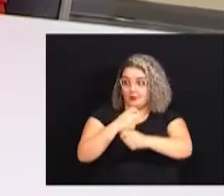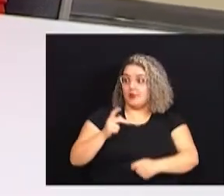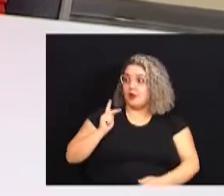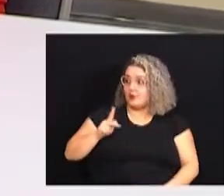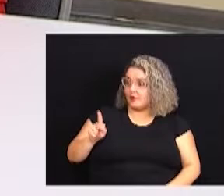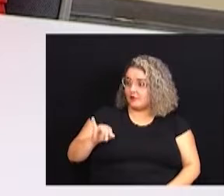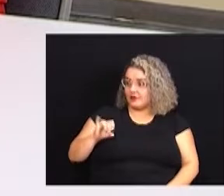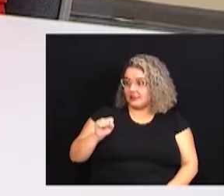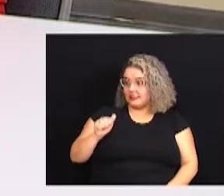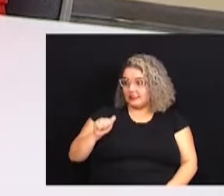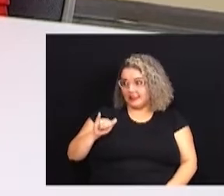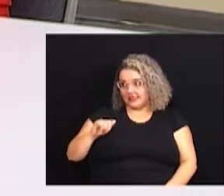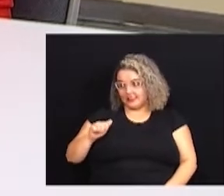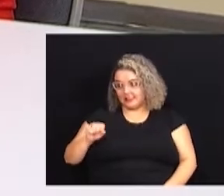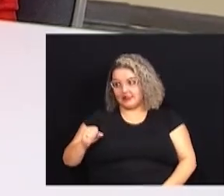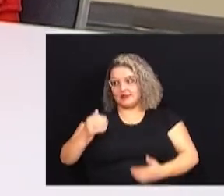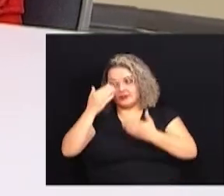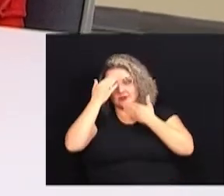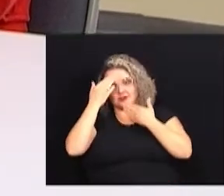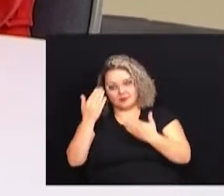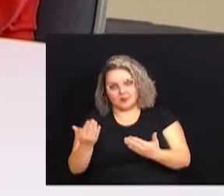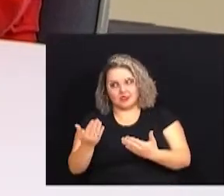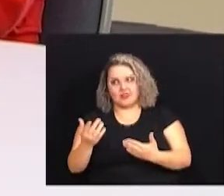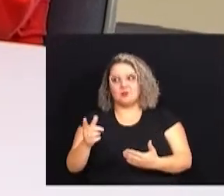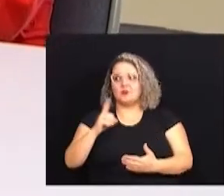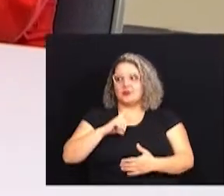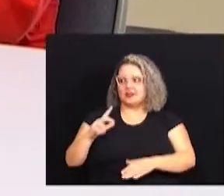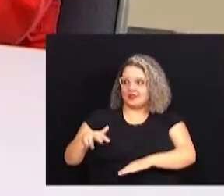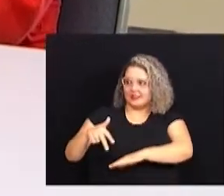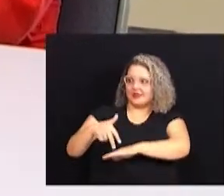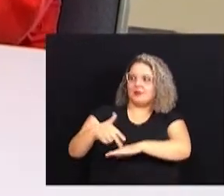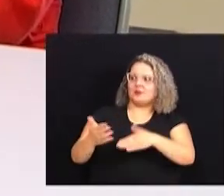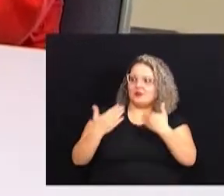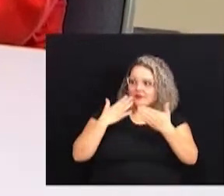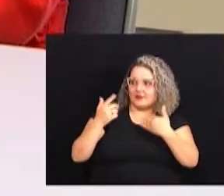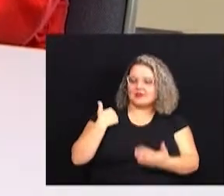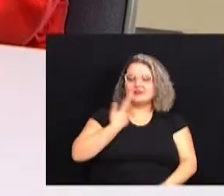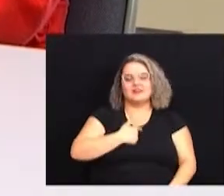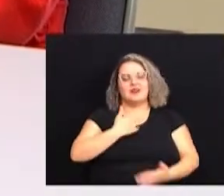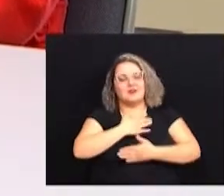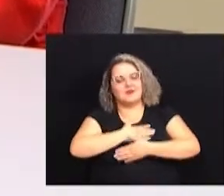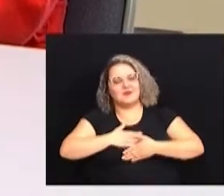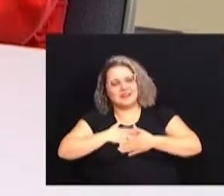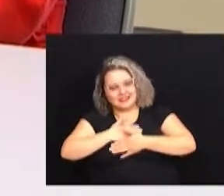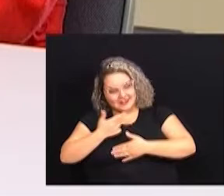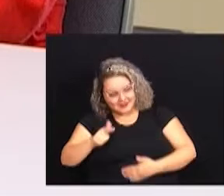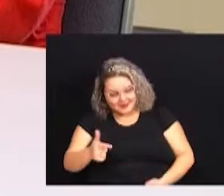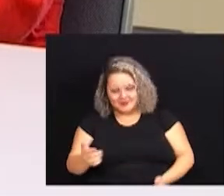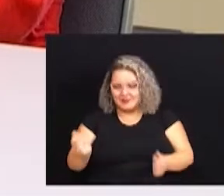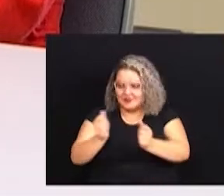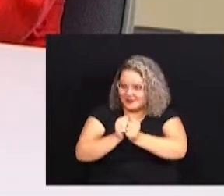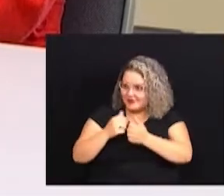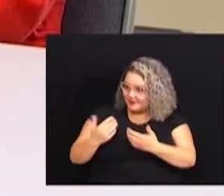Professor Isaías, muito obrigada novamente por tirar o seu tempo para conversar com a gente. É um prazer mais uma vez estar aqui com